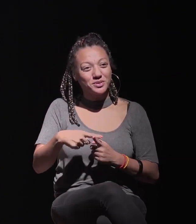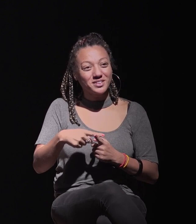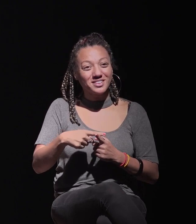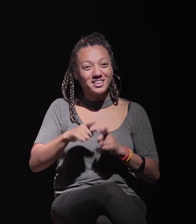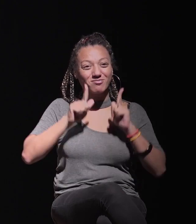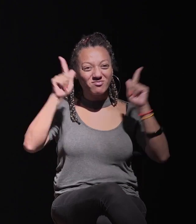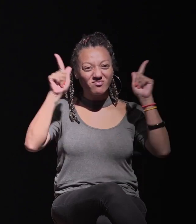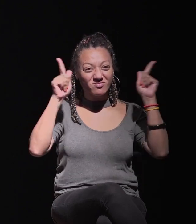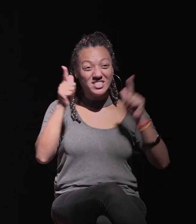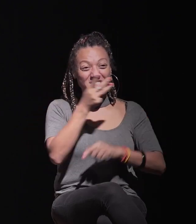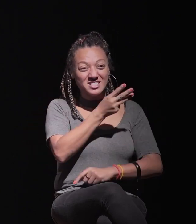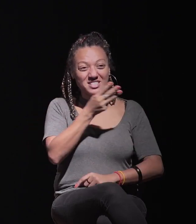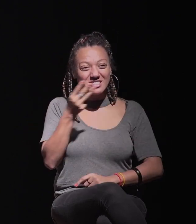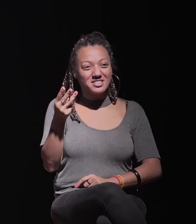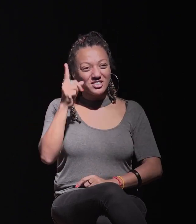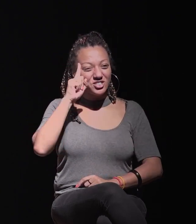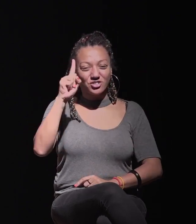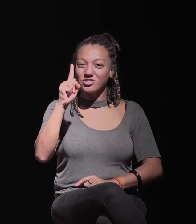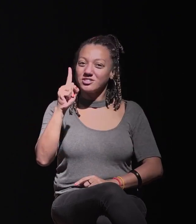greve.